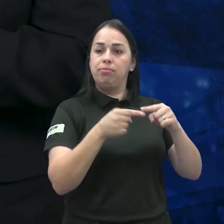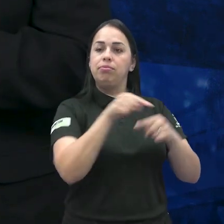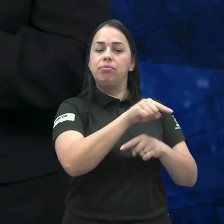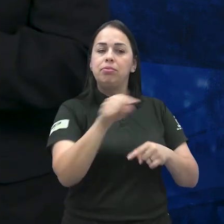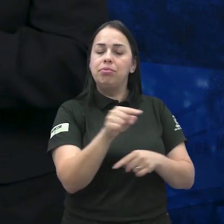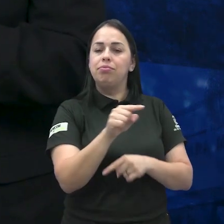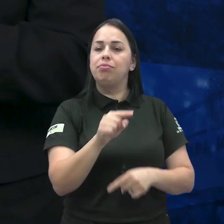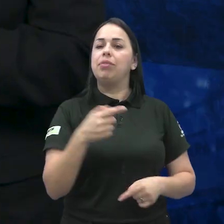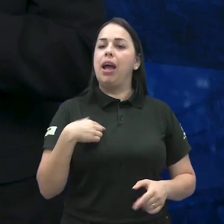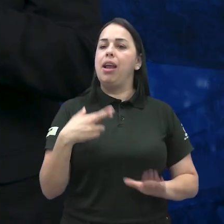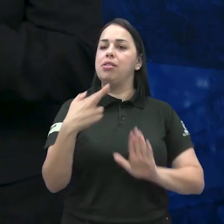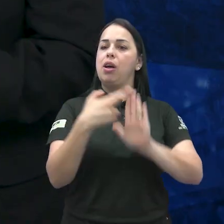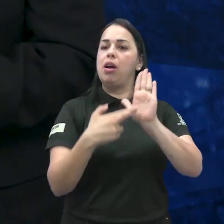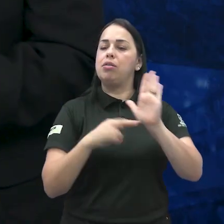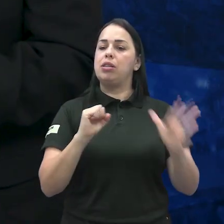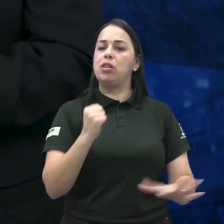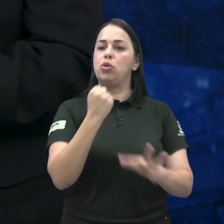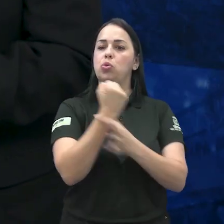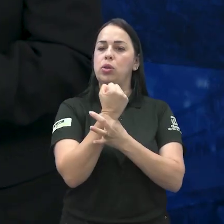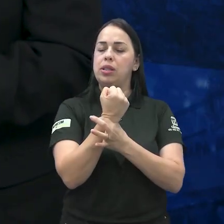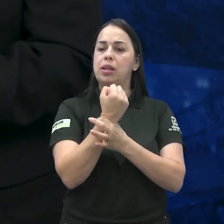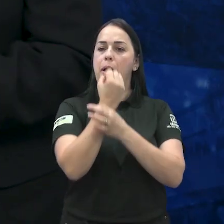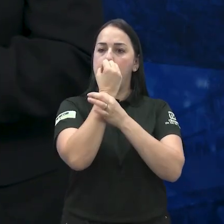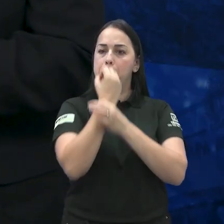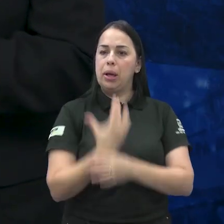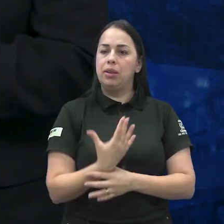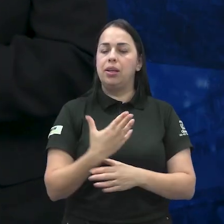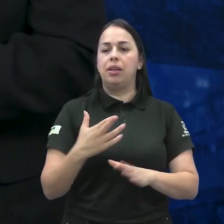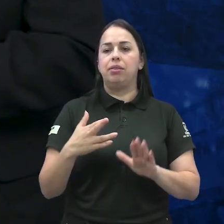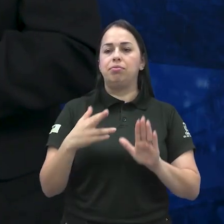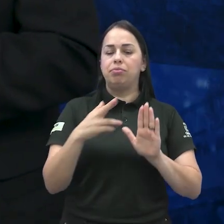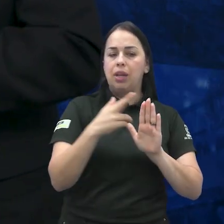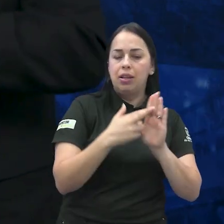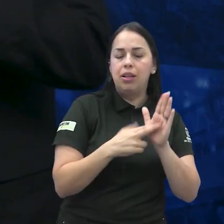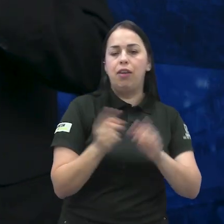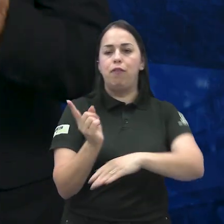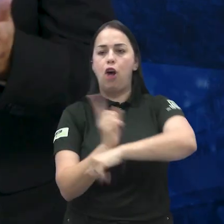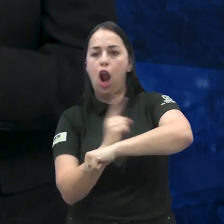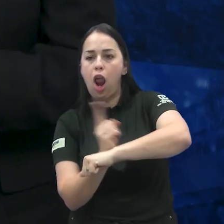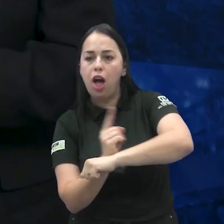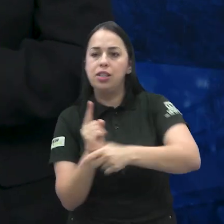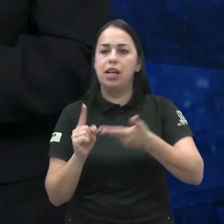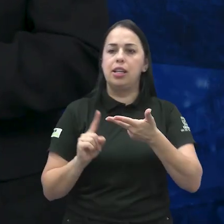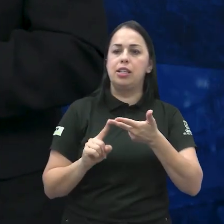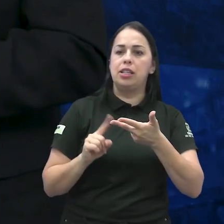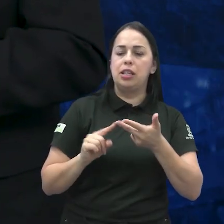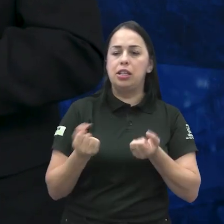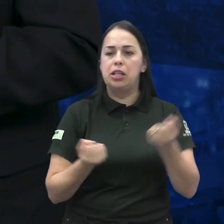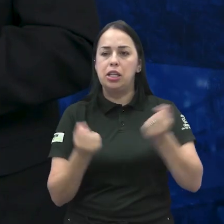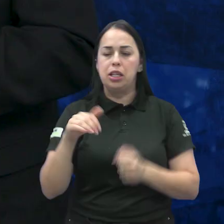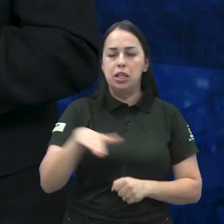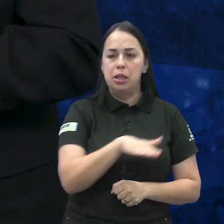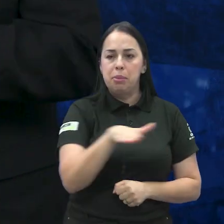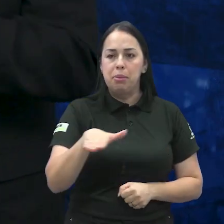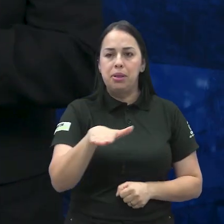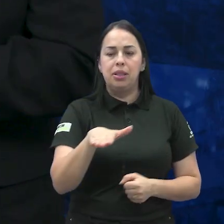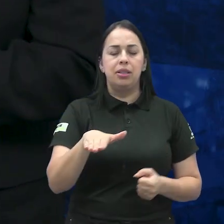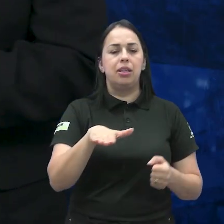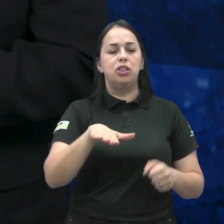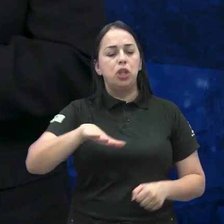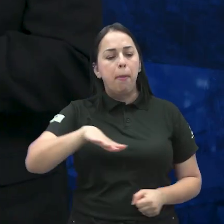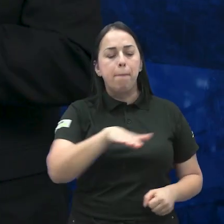eles apliquem melhor as regras de segurança viária, respeitando as regras de velocidade, circulação, regras de